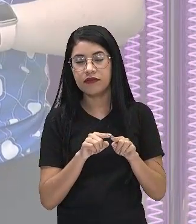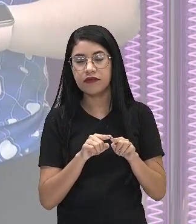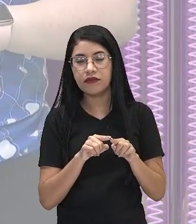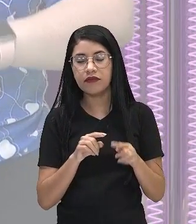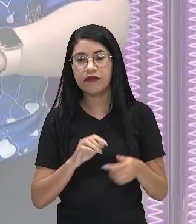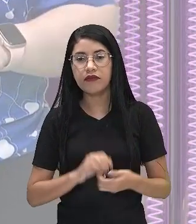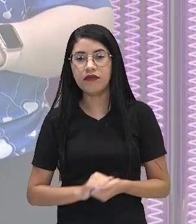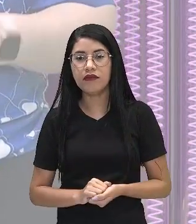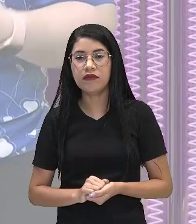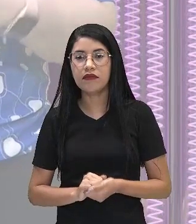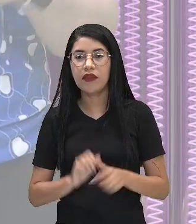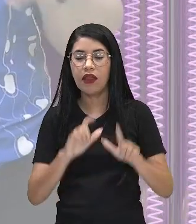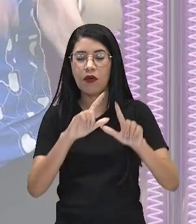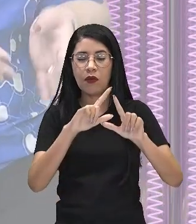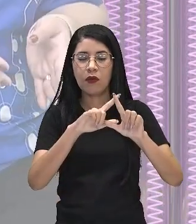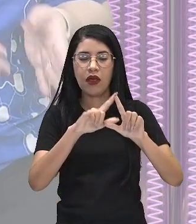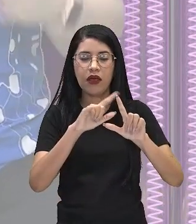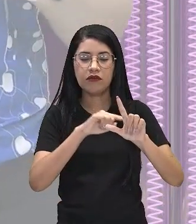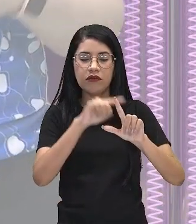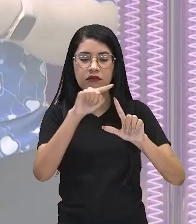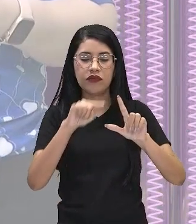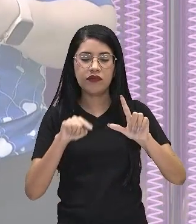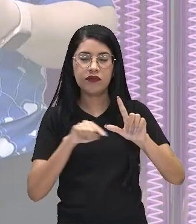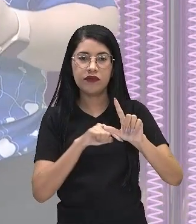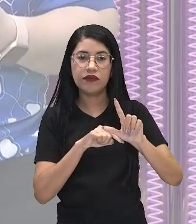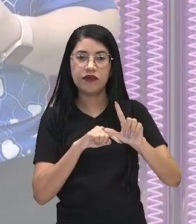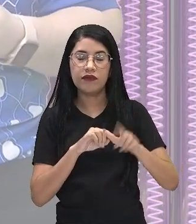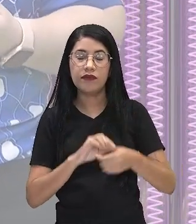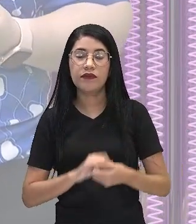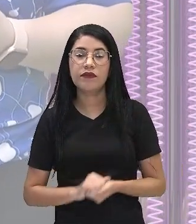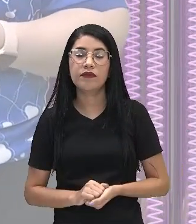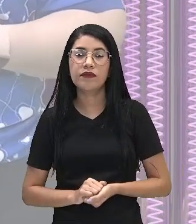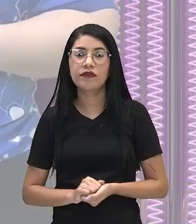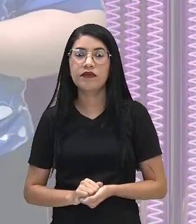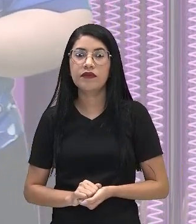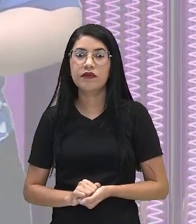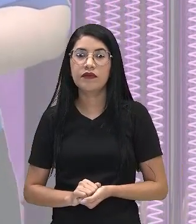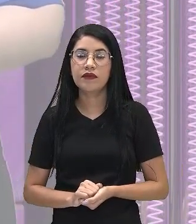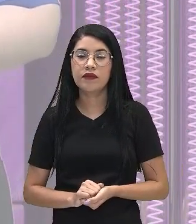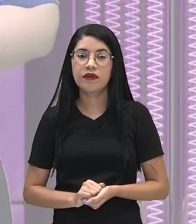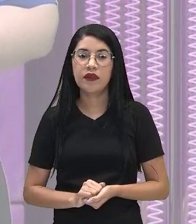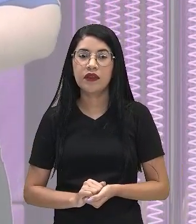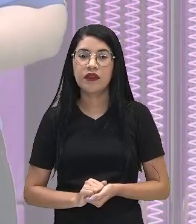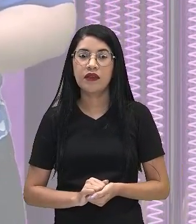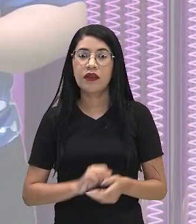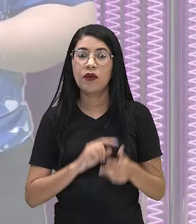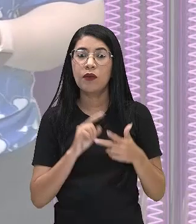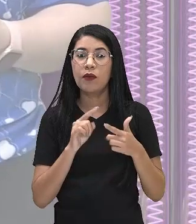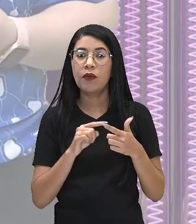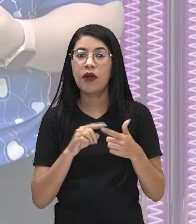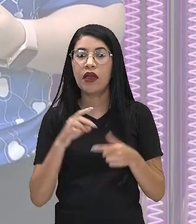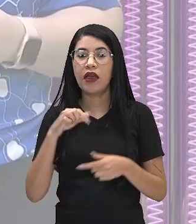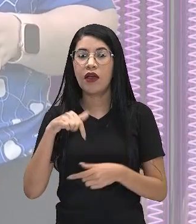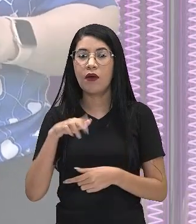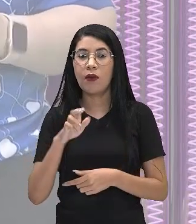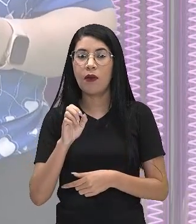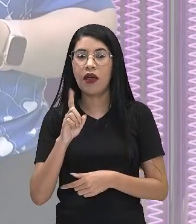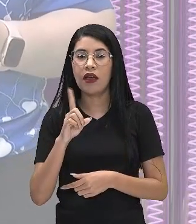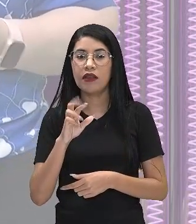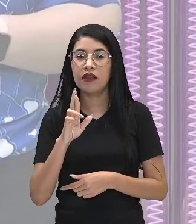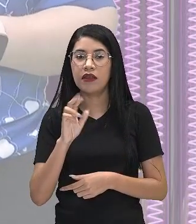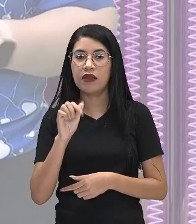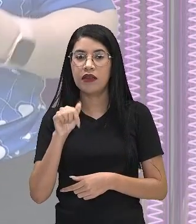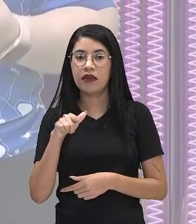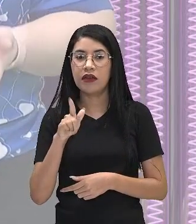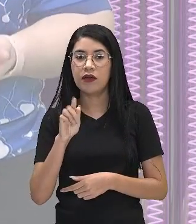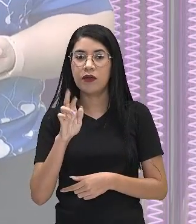um triângulo. Então, eu chamo de prisma triangular, certo? O segundo é o prisma quadrangular, né? Agora a gente já tem